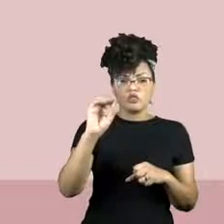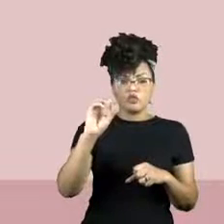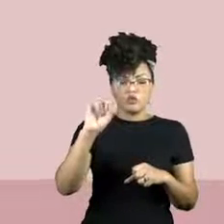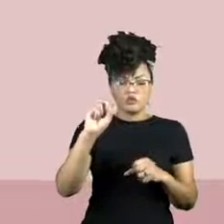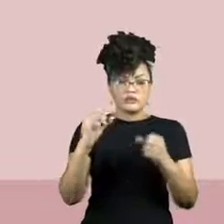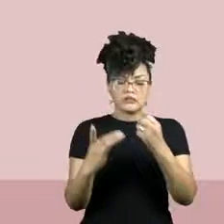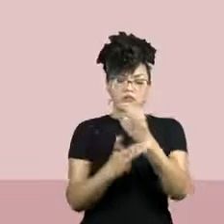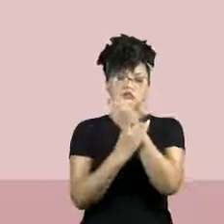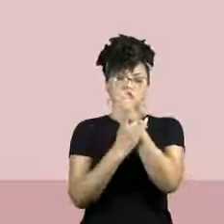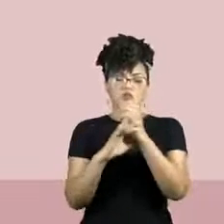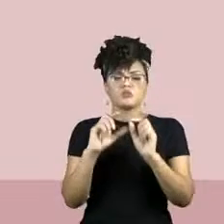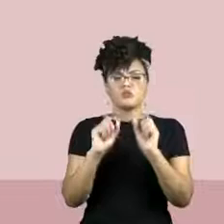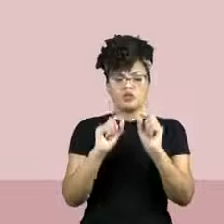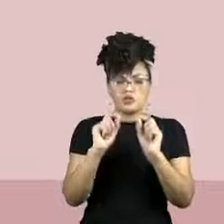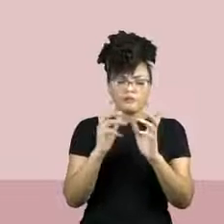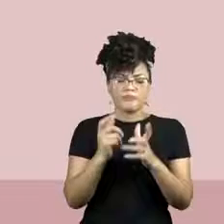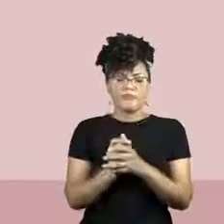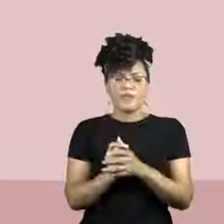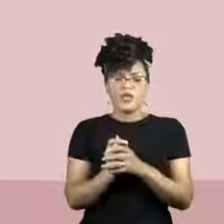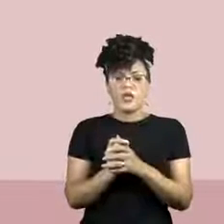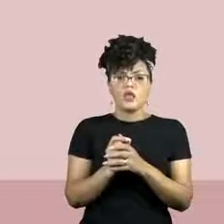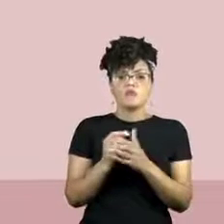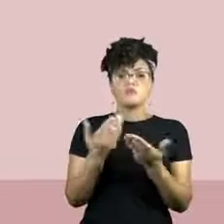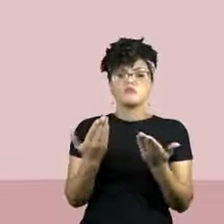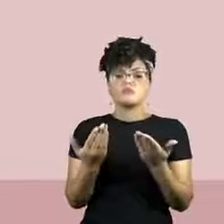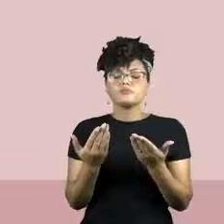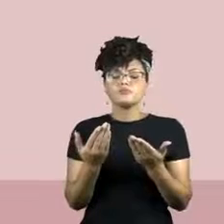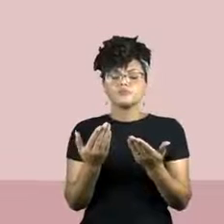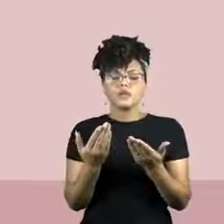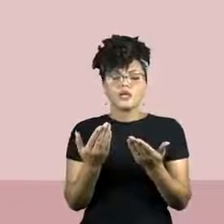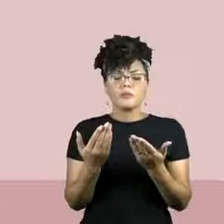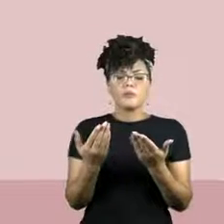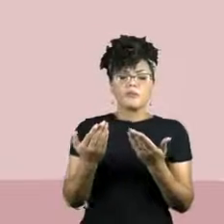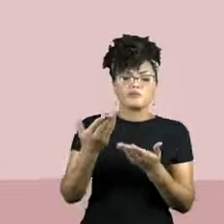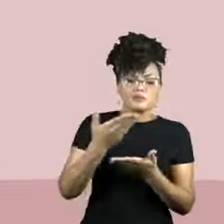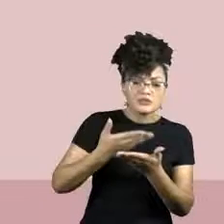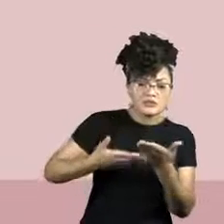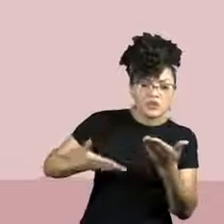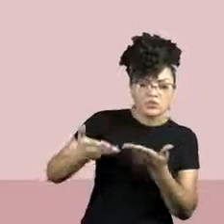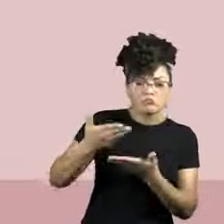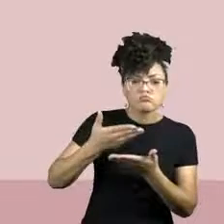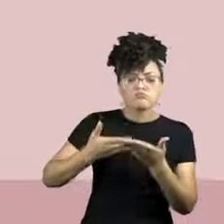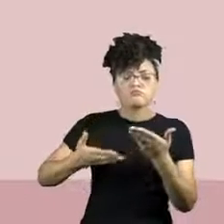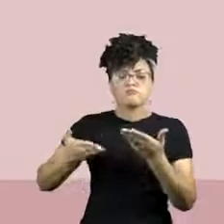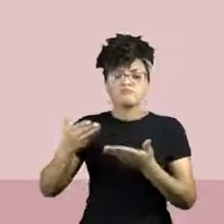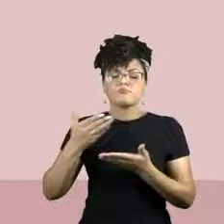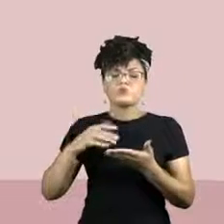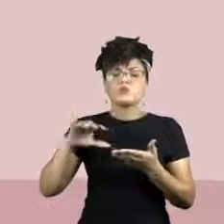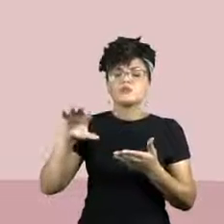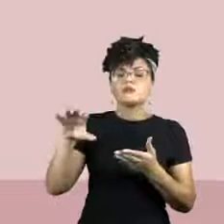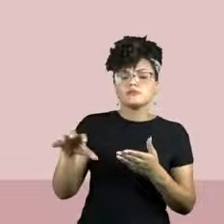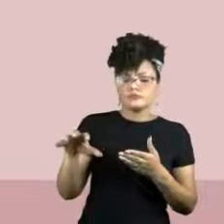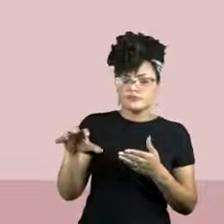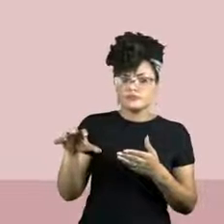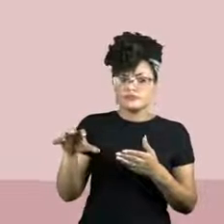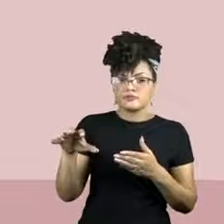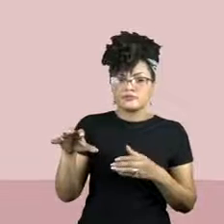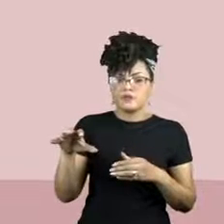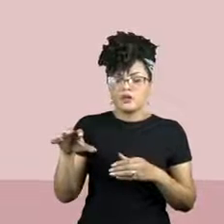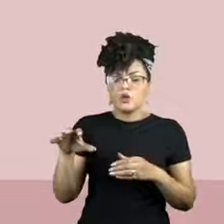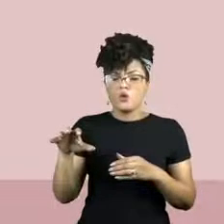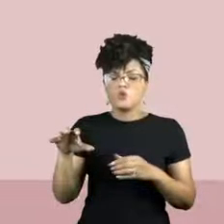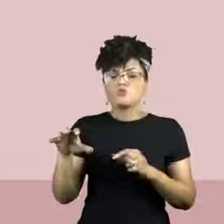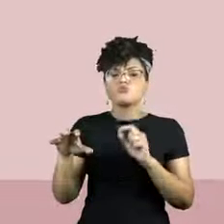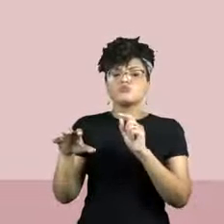segurança? Fator de segurança nada mais é do que uma relação, e essa relação ela é uma relação entre a